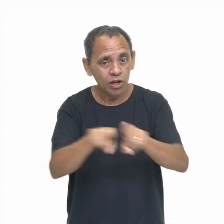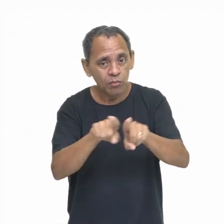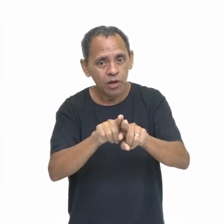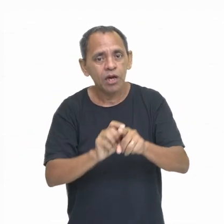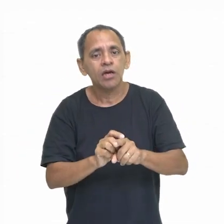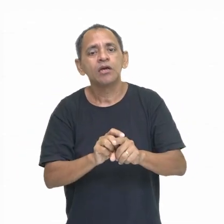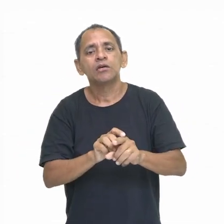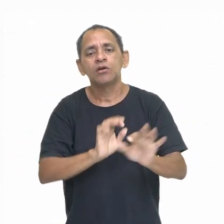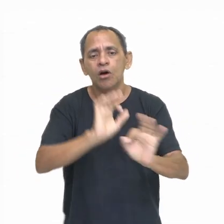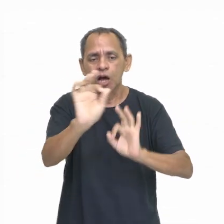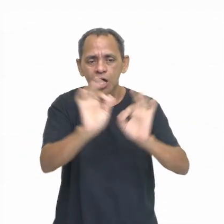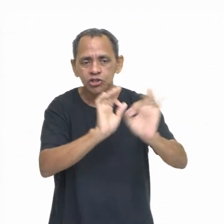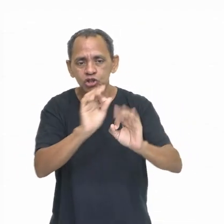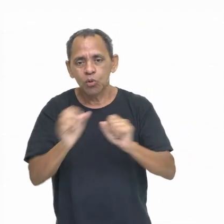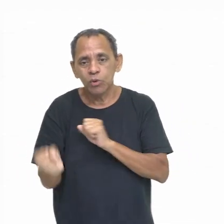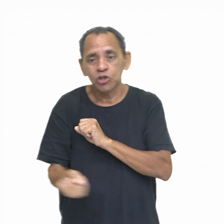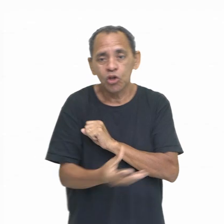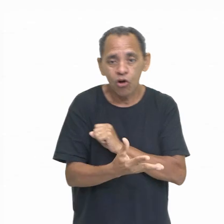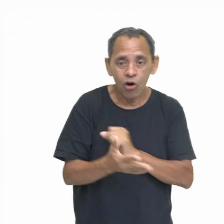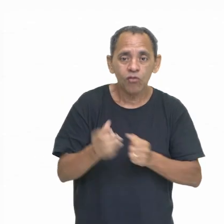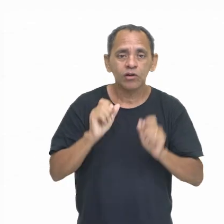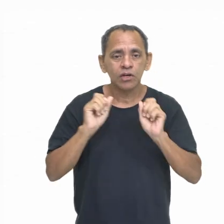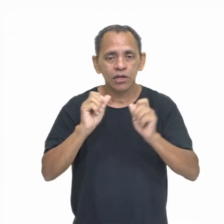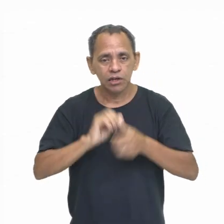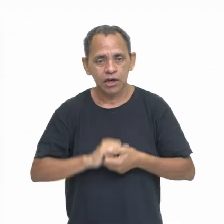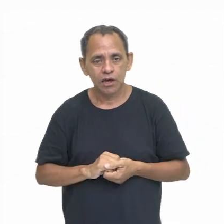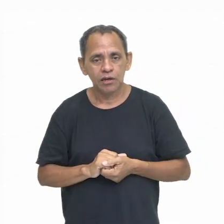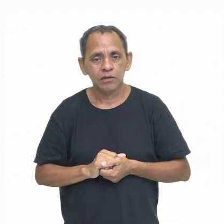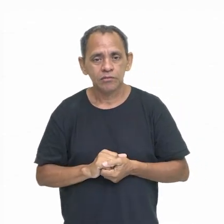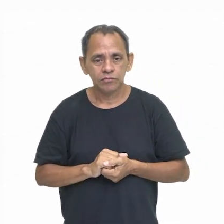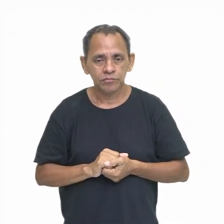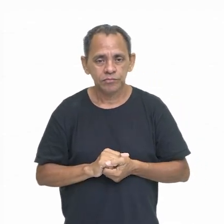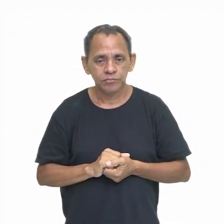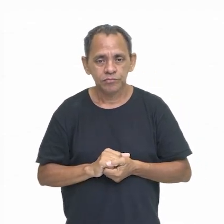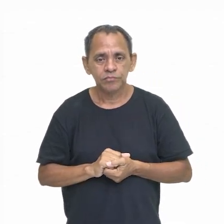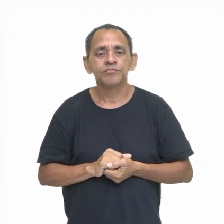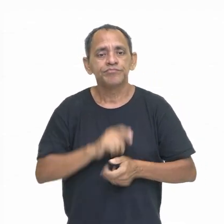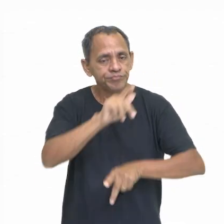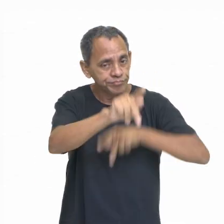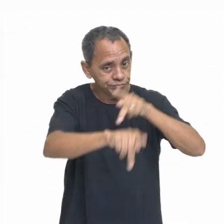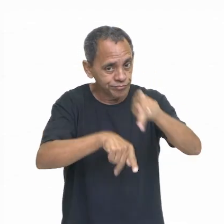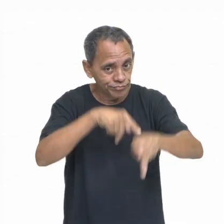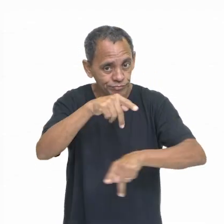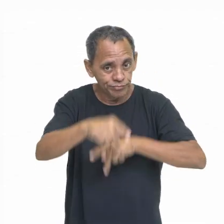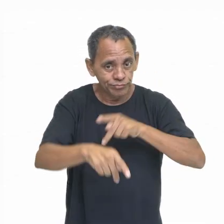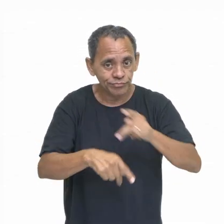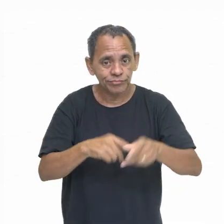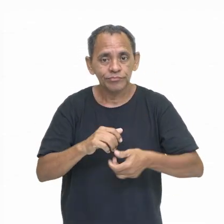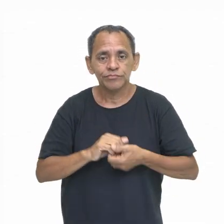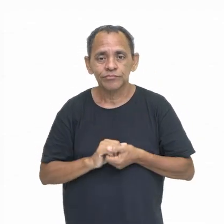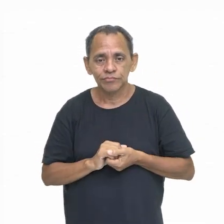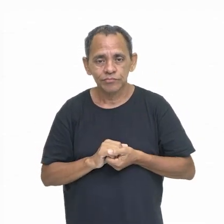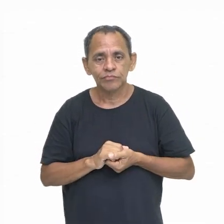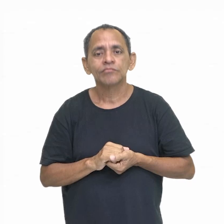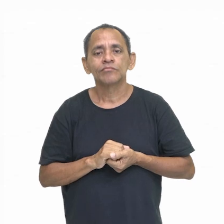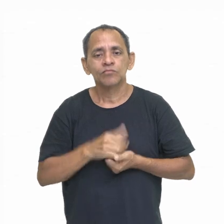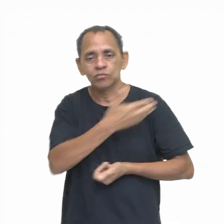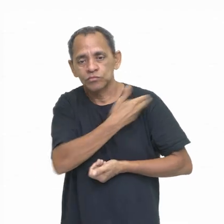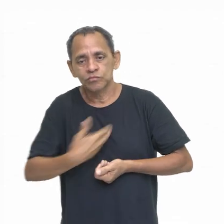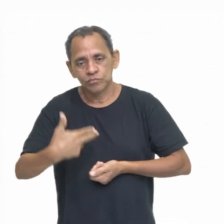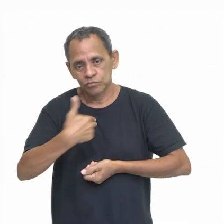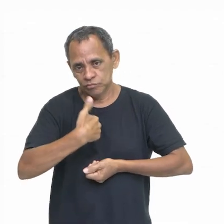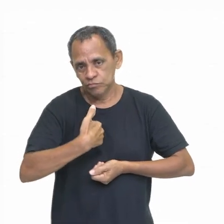implementou uma nova, que foi o clientelismo através do chamado populismo. Então, o governo de Getúlio Vargas utilizou